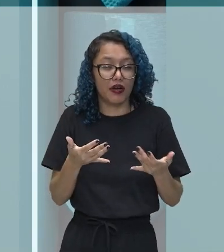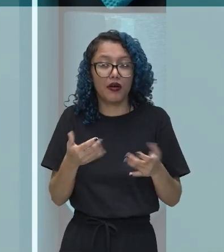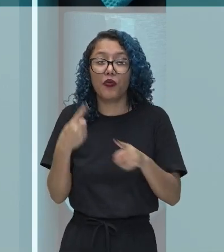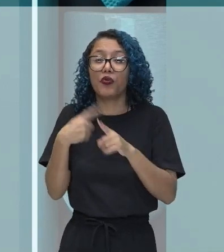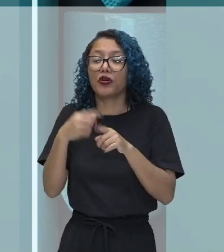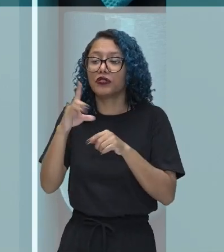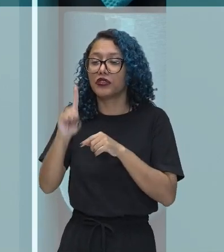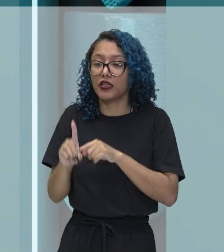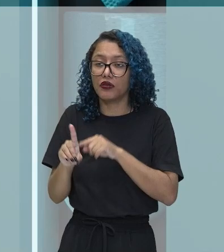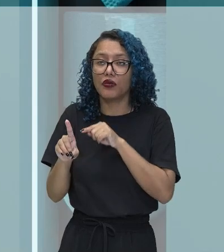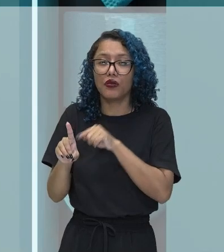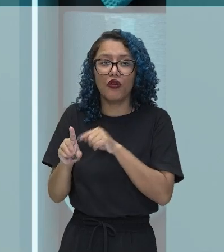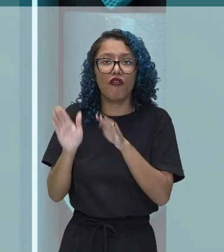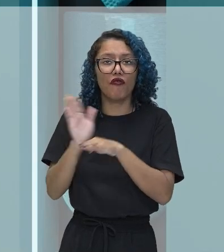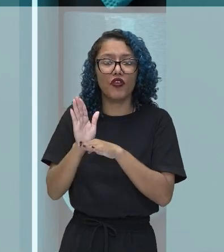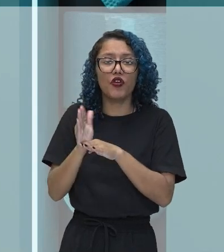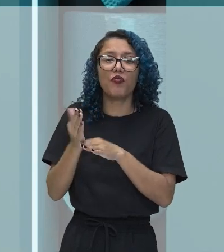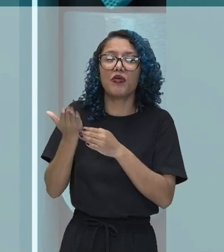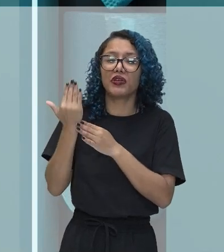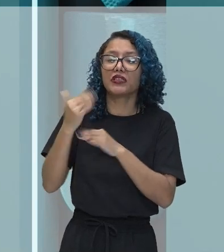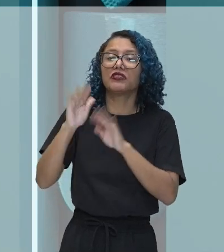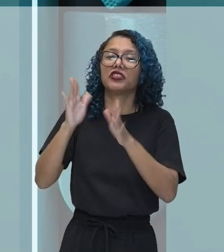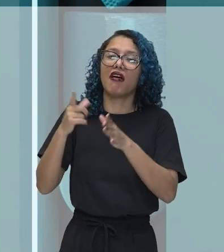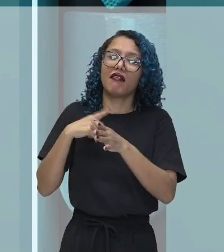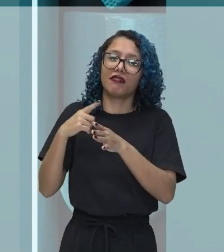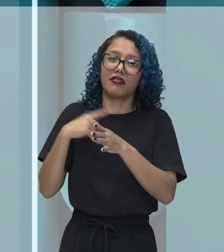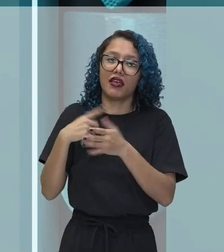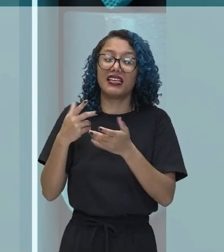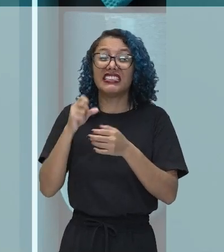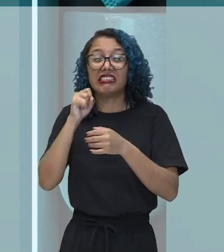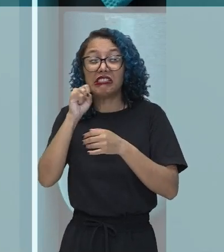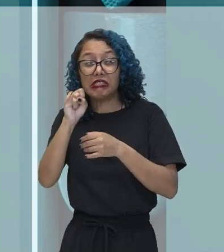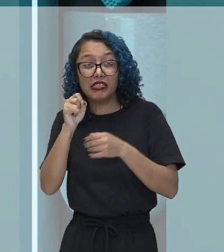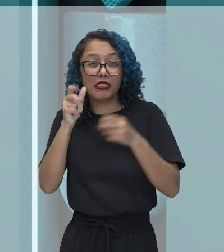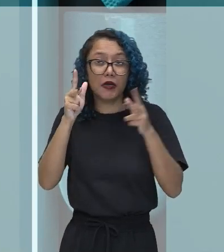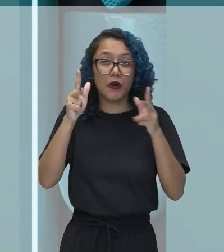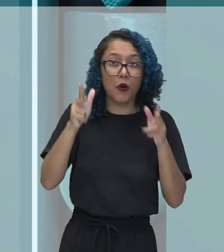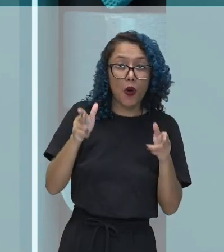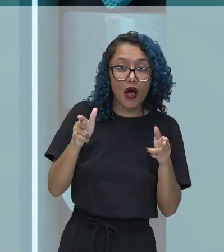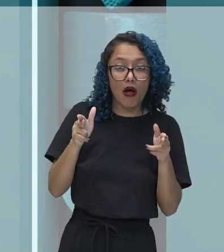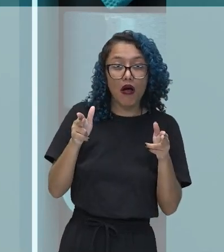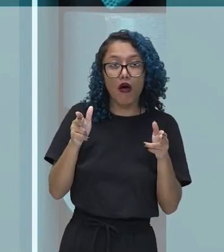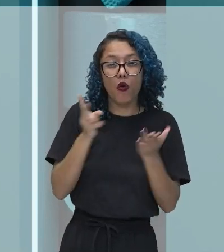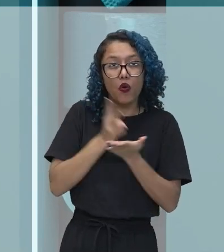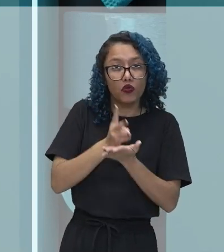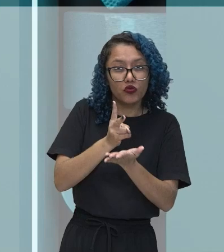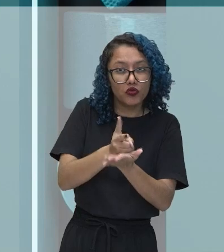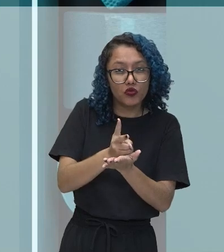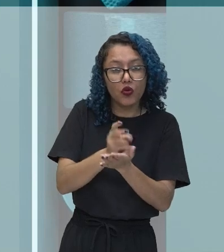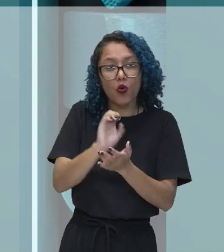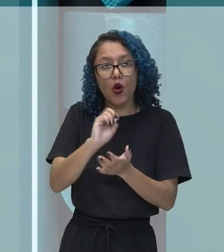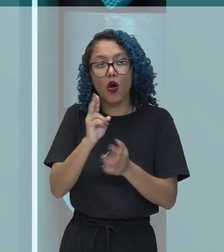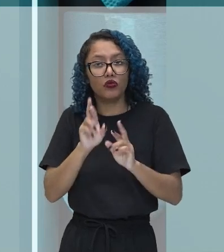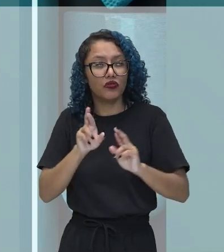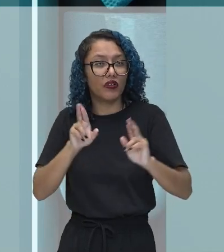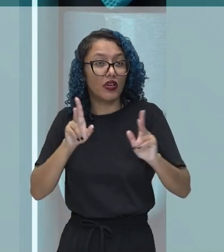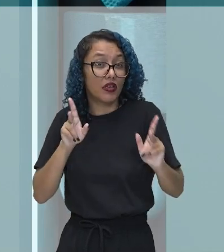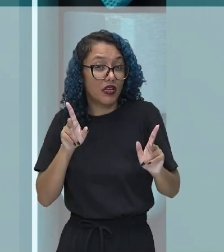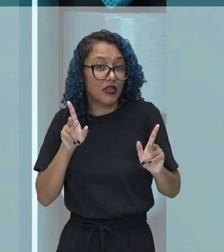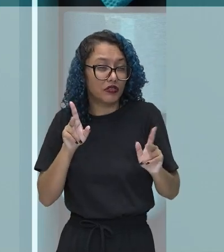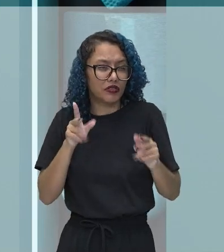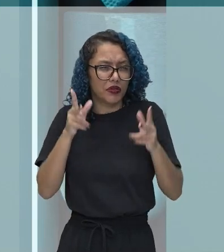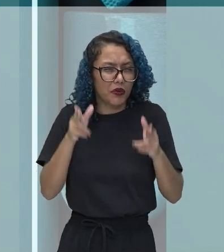anteriores e segue uma linha, né? Aí ele vai fazer um paralelo. É igual ao trabalho anterior. Por